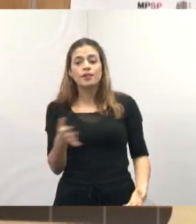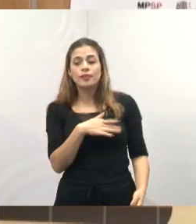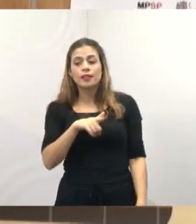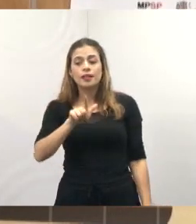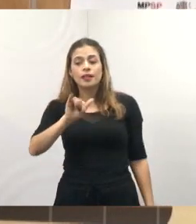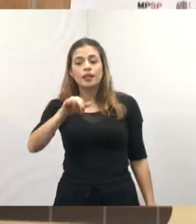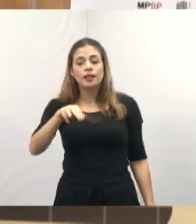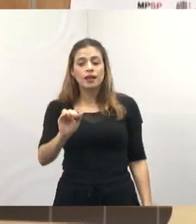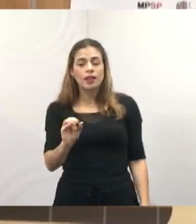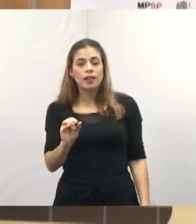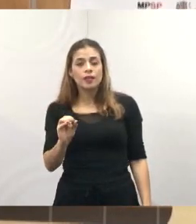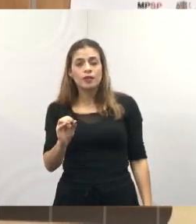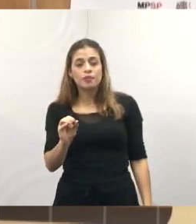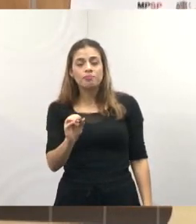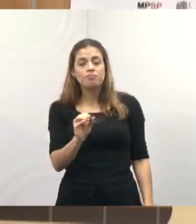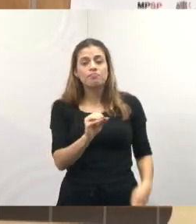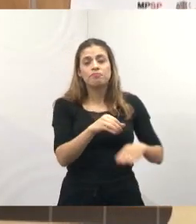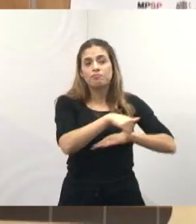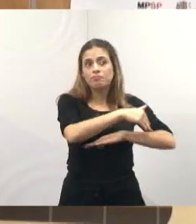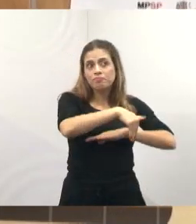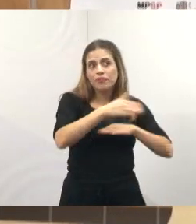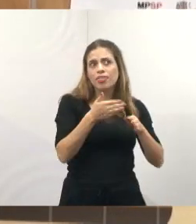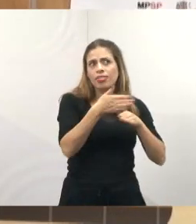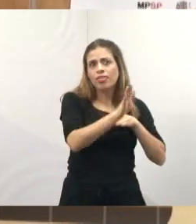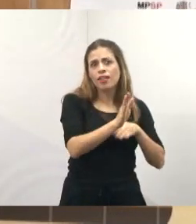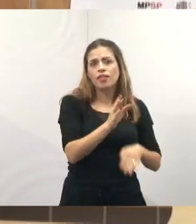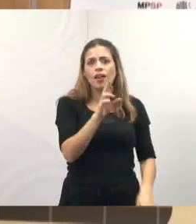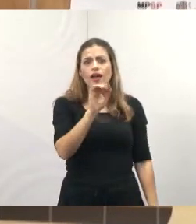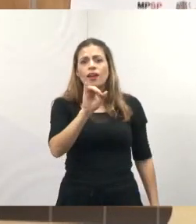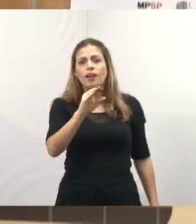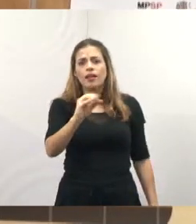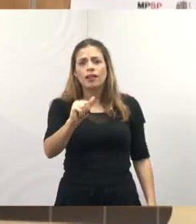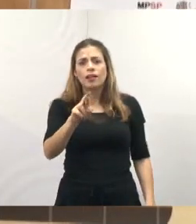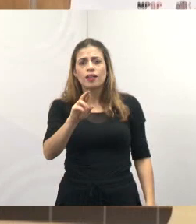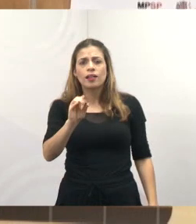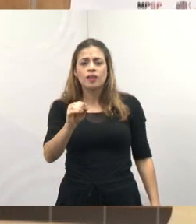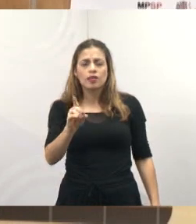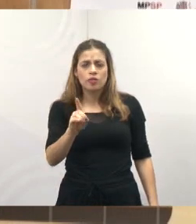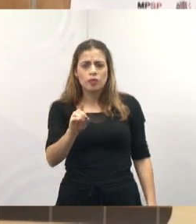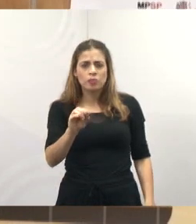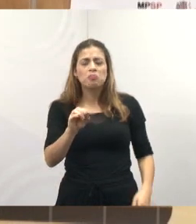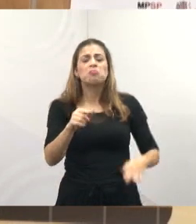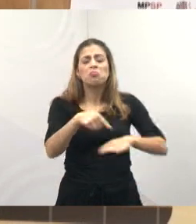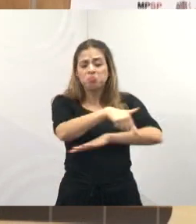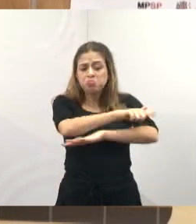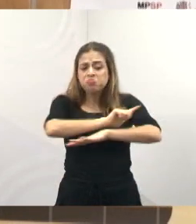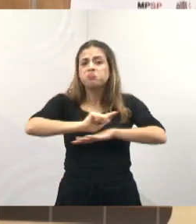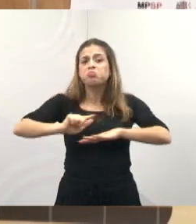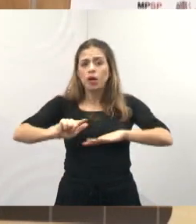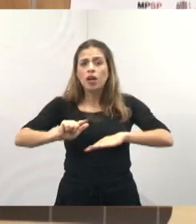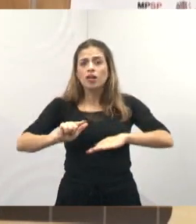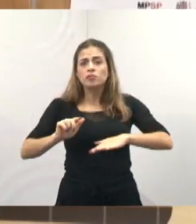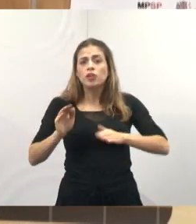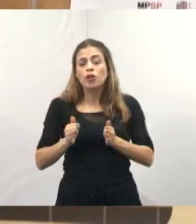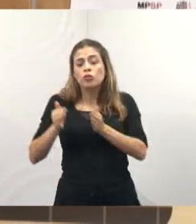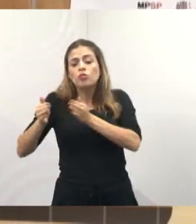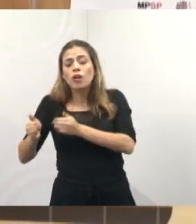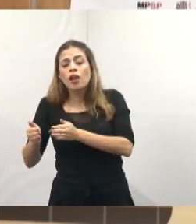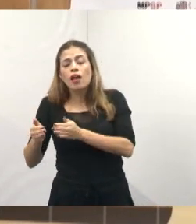da Dr. Ricardo Romeu Pedrilli, que foi asfaltado, tem lá do lado da Lagoa